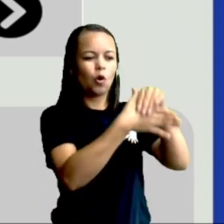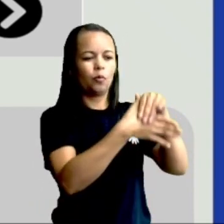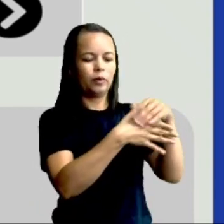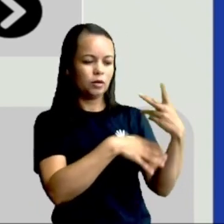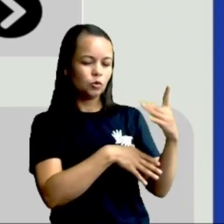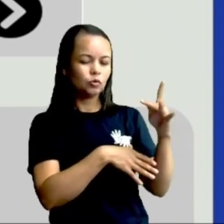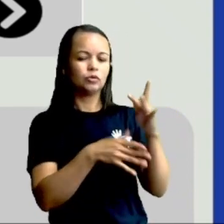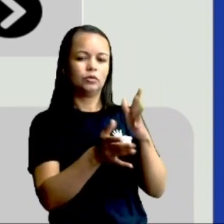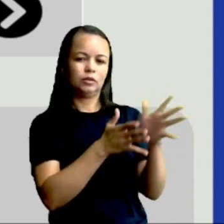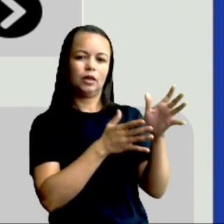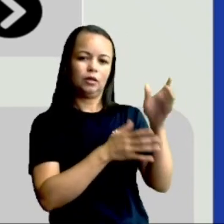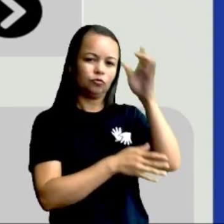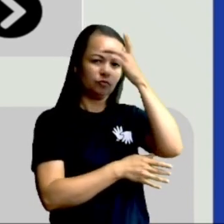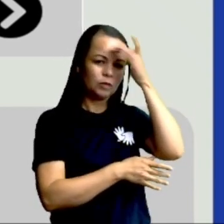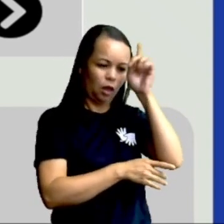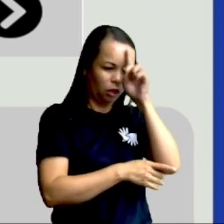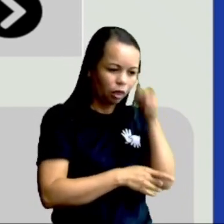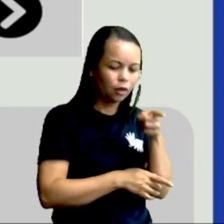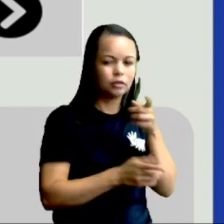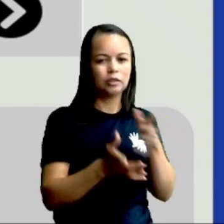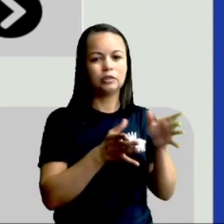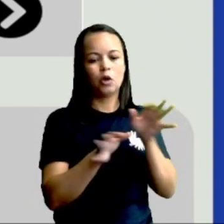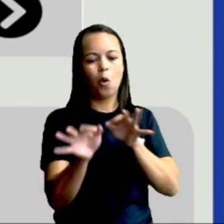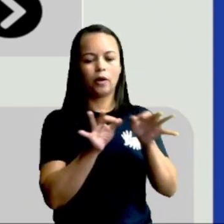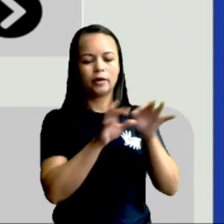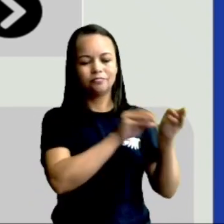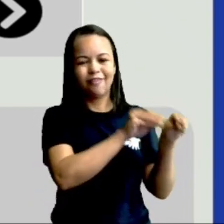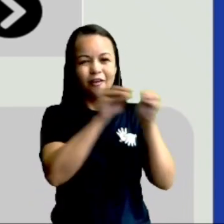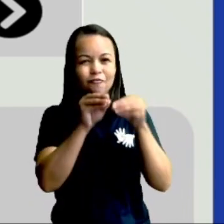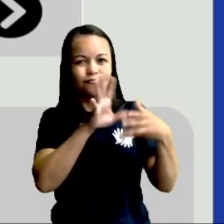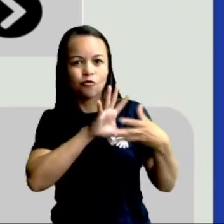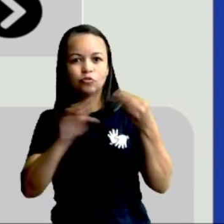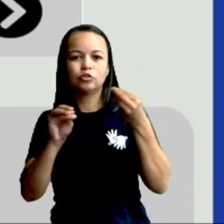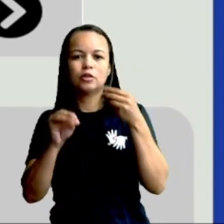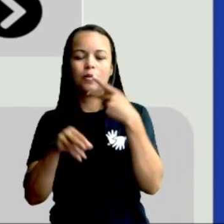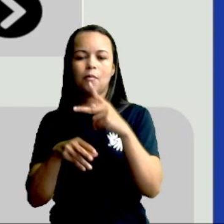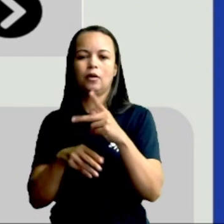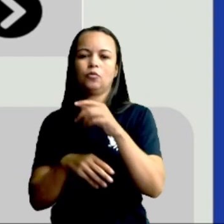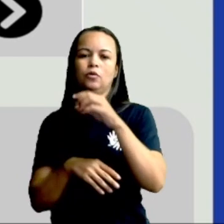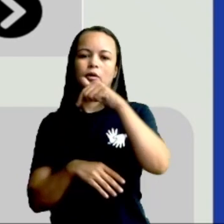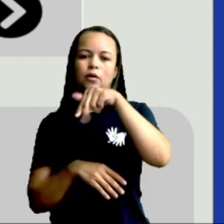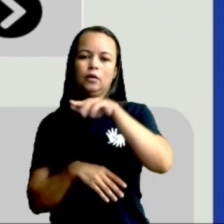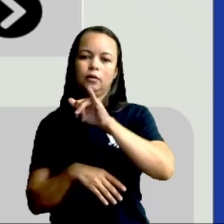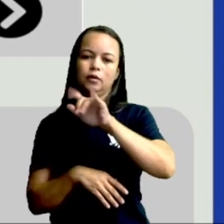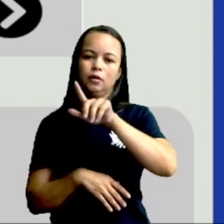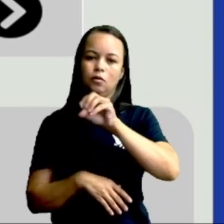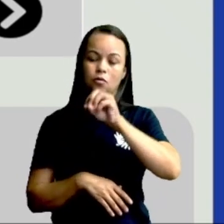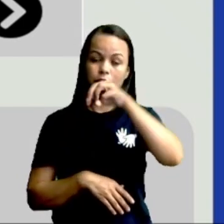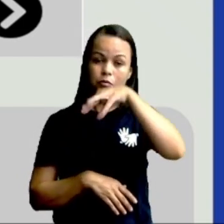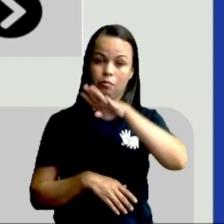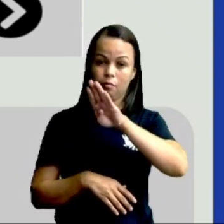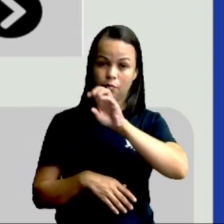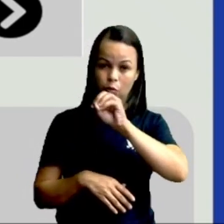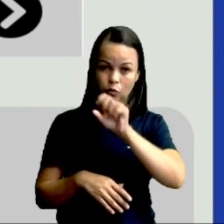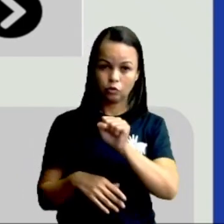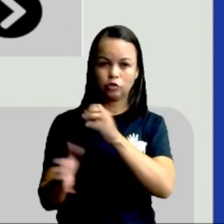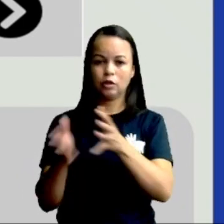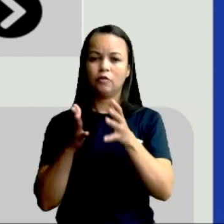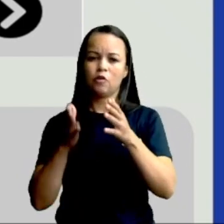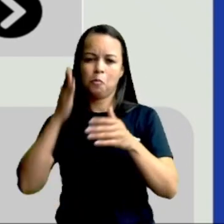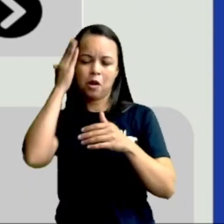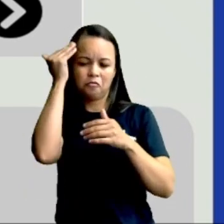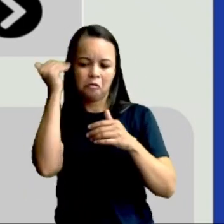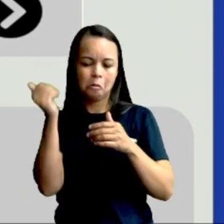senhores, eles se organizavam em quilombos, tá? E o Quilombo dos Palmares foi o quilombo mais